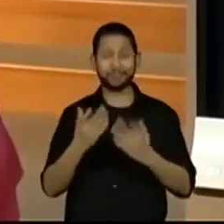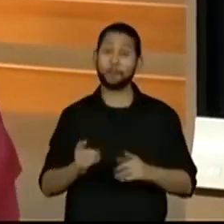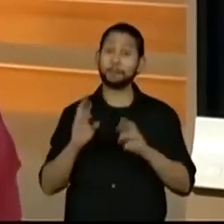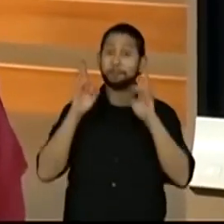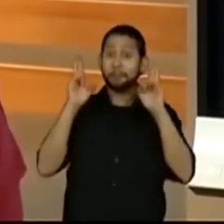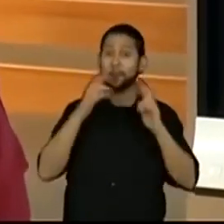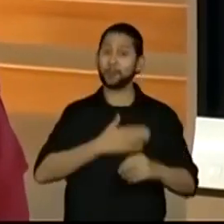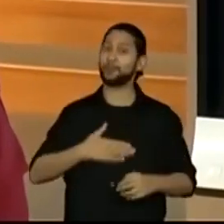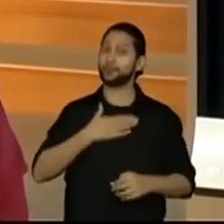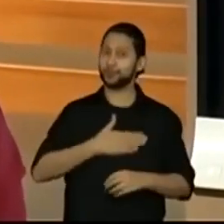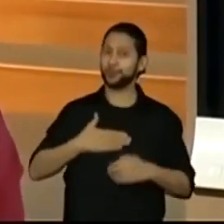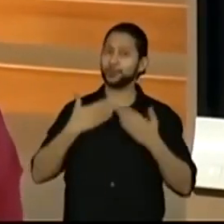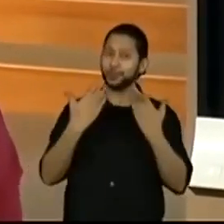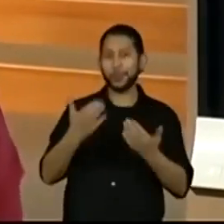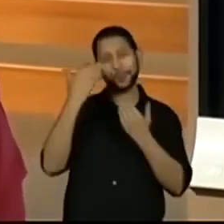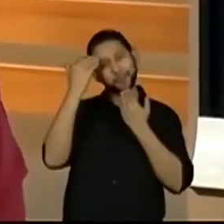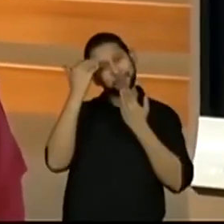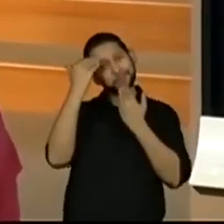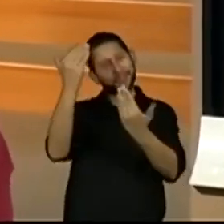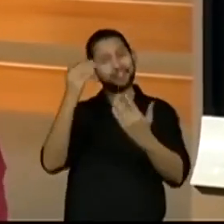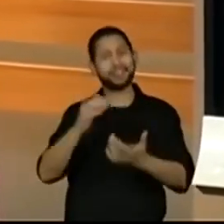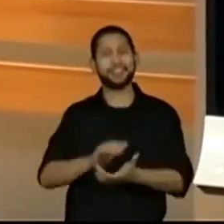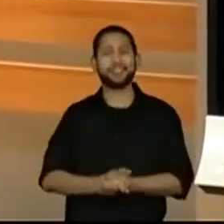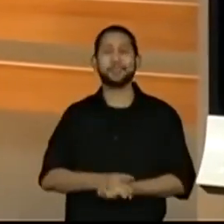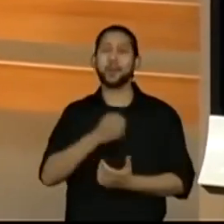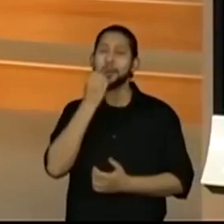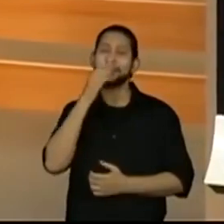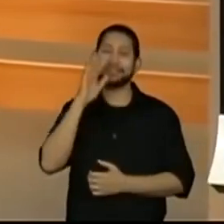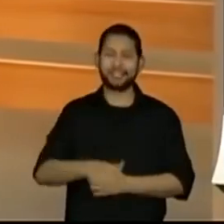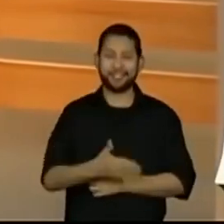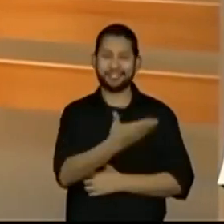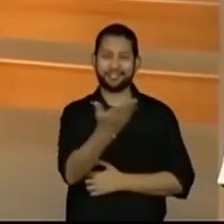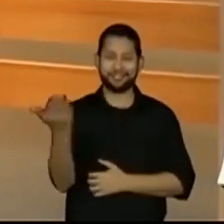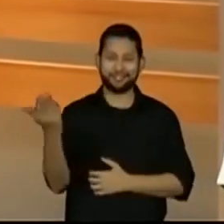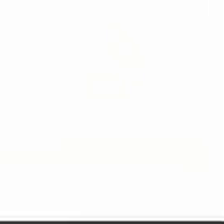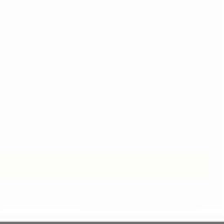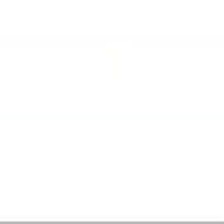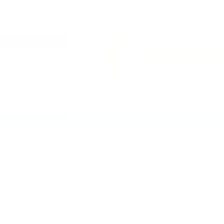Espero que tenham gostado. Muito obrigada e uma boa tarde.